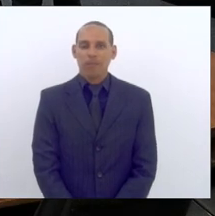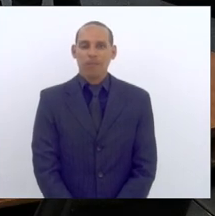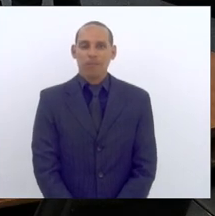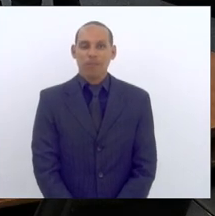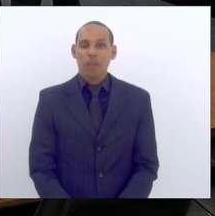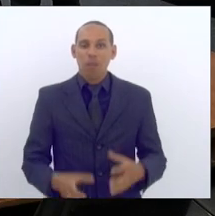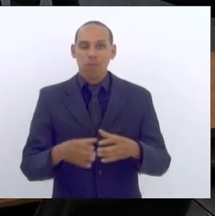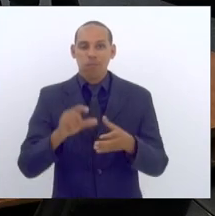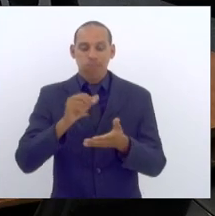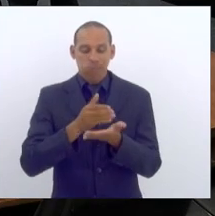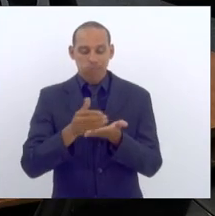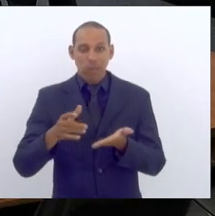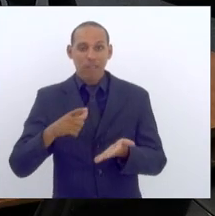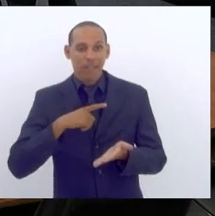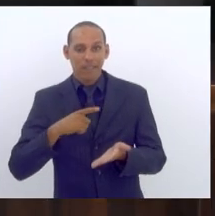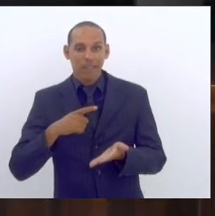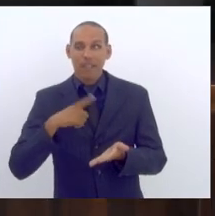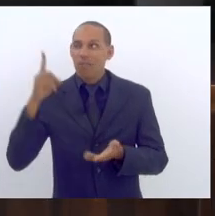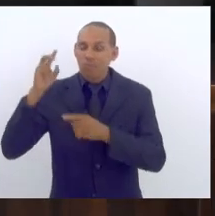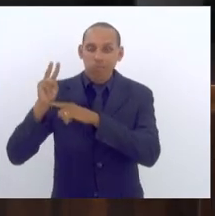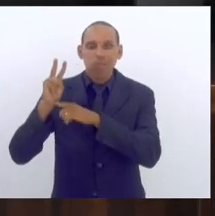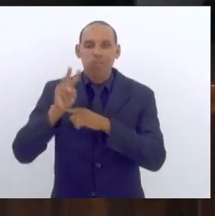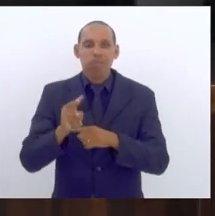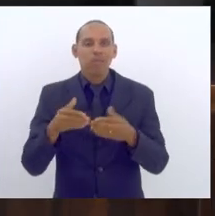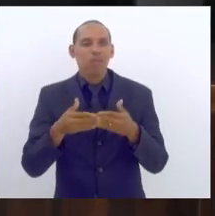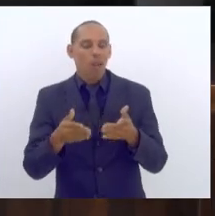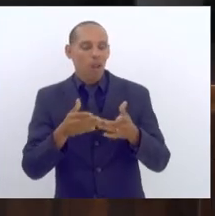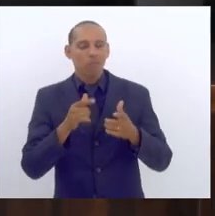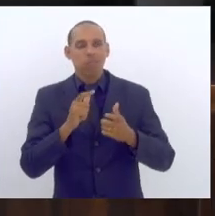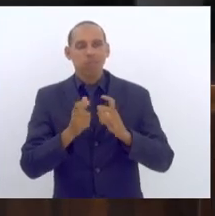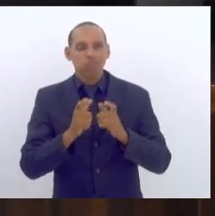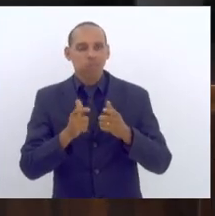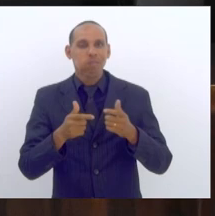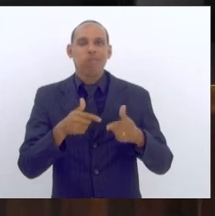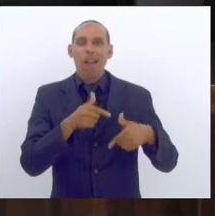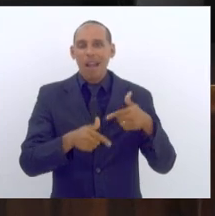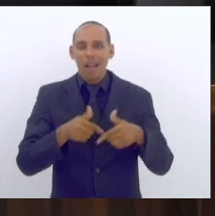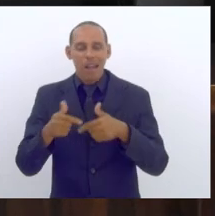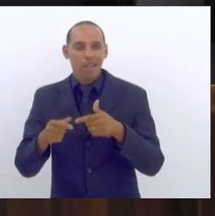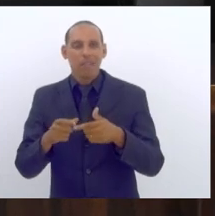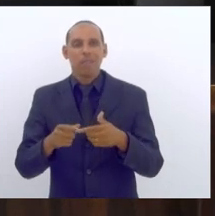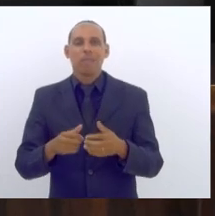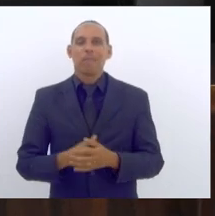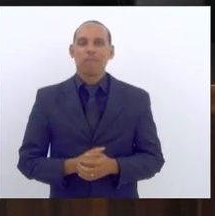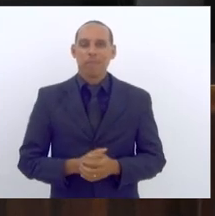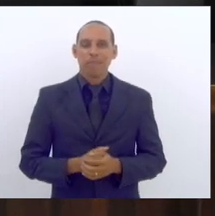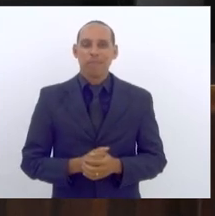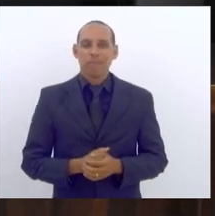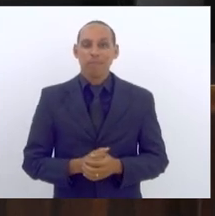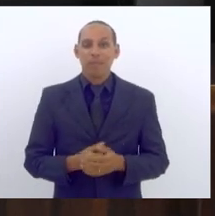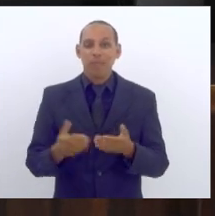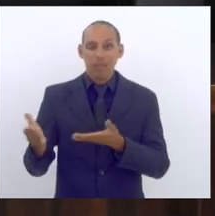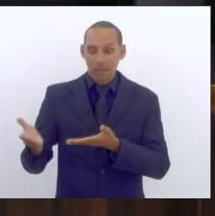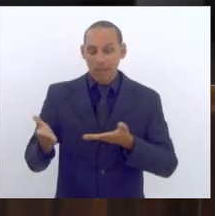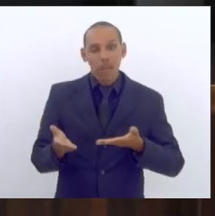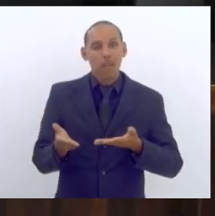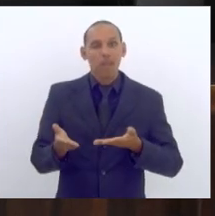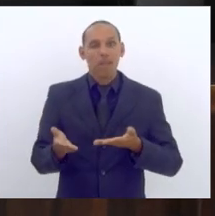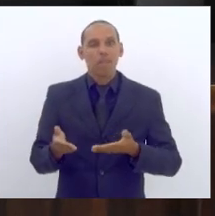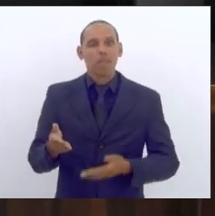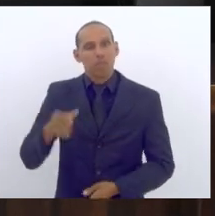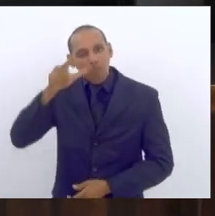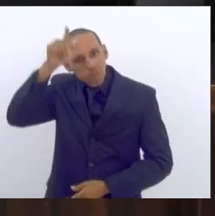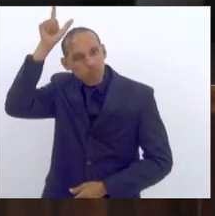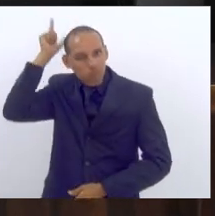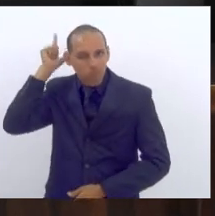havendo o número legal sobre a proteção de Deus iniciamos os nossos trabalhos está aberta a sessão a presença convida o novo Deputado